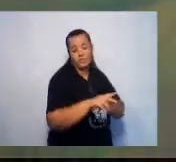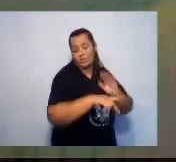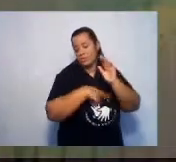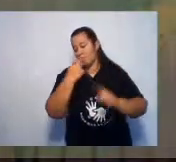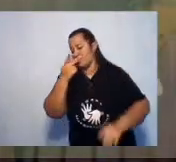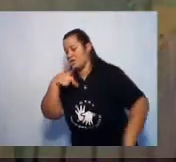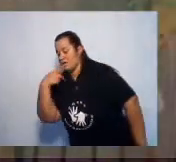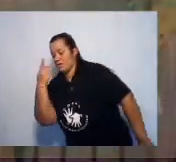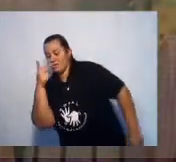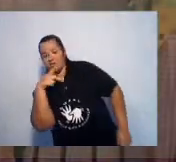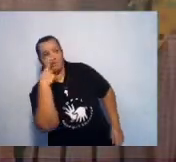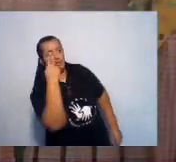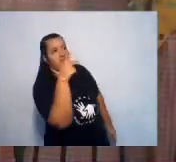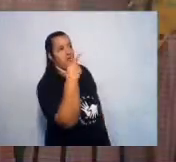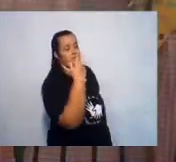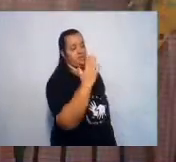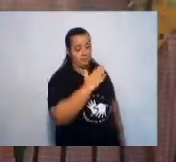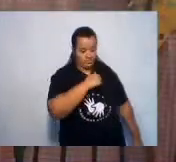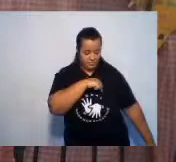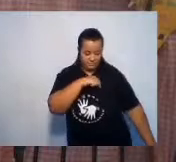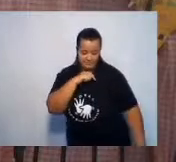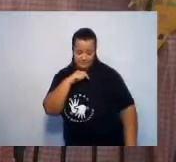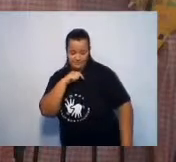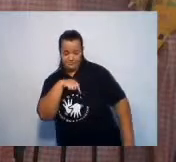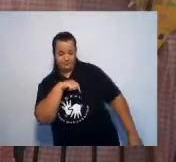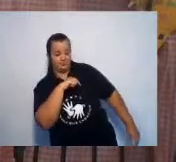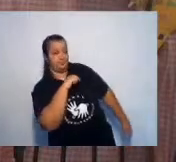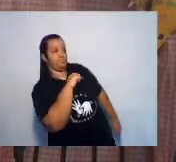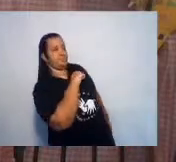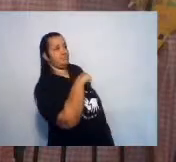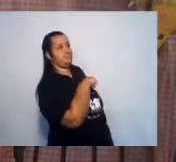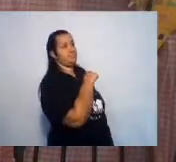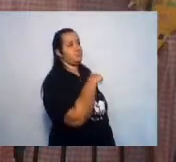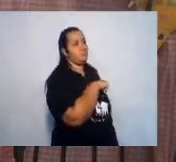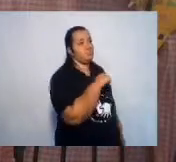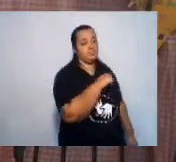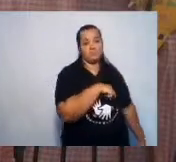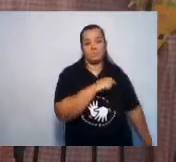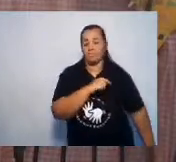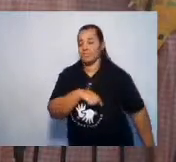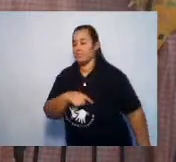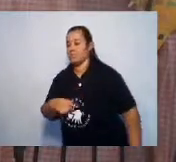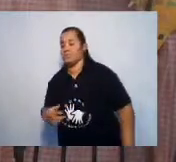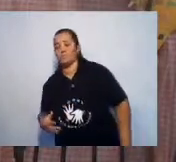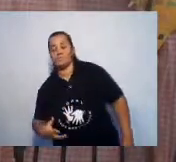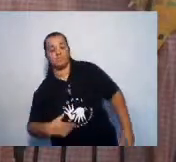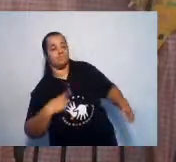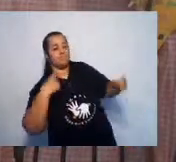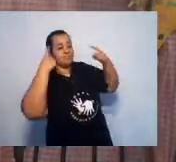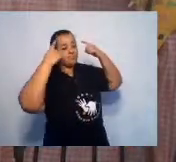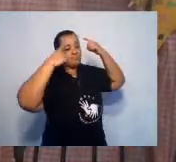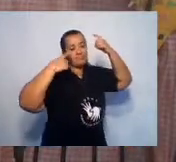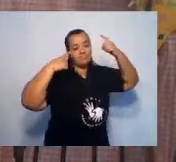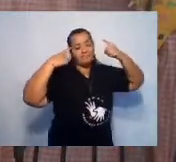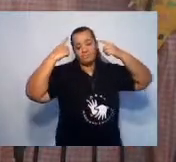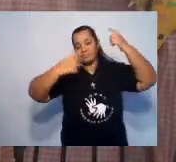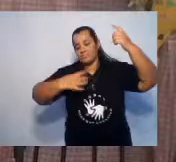Você me falou, dói no meu coração. Loucura cheia de